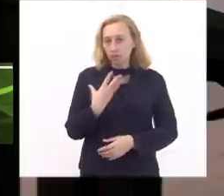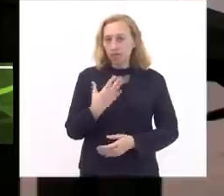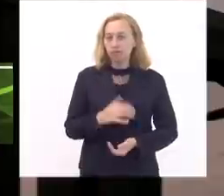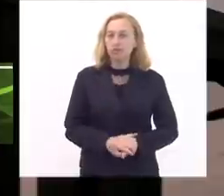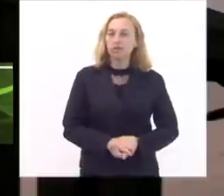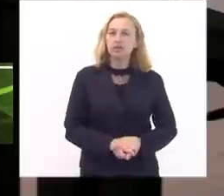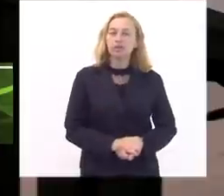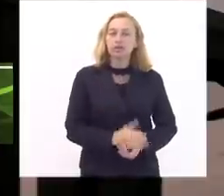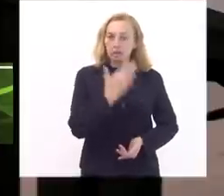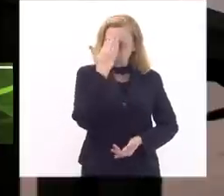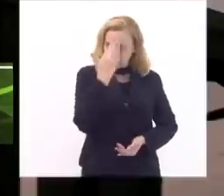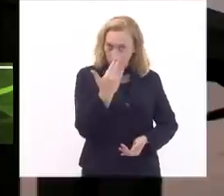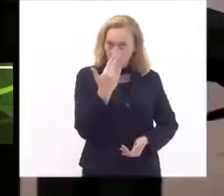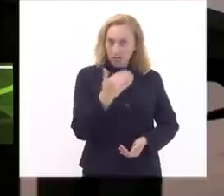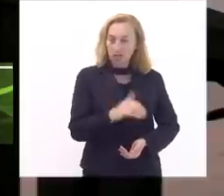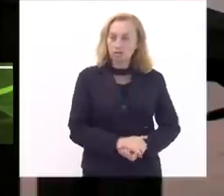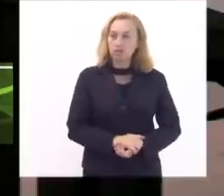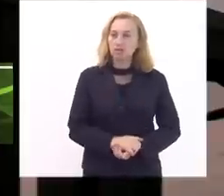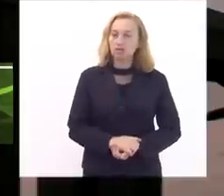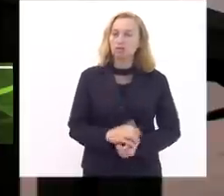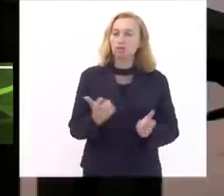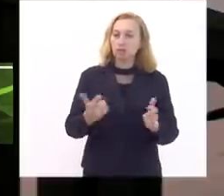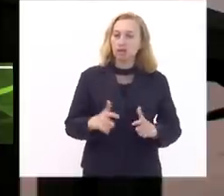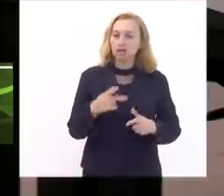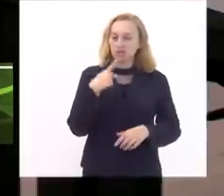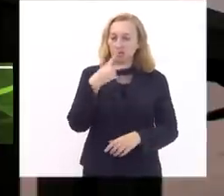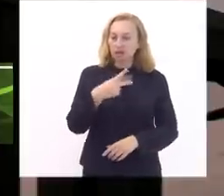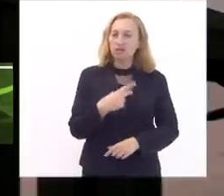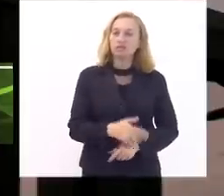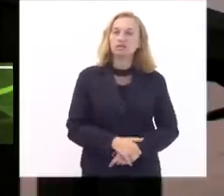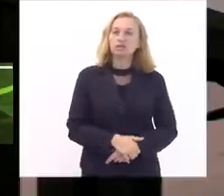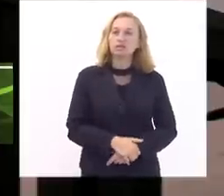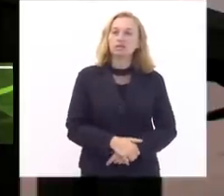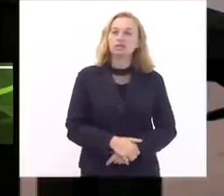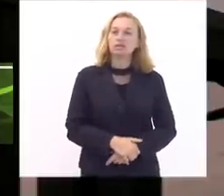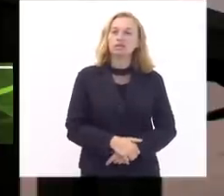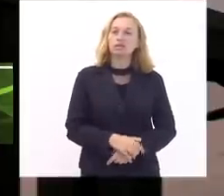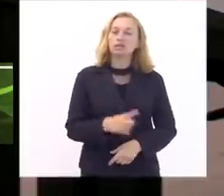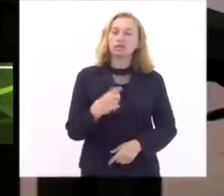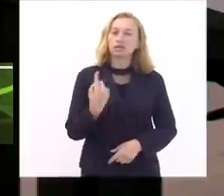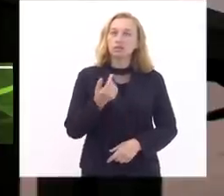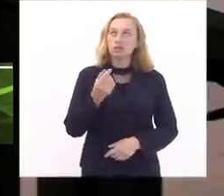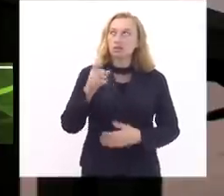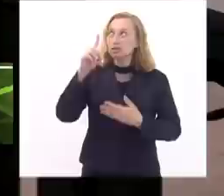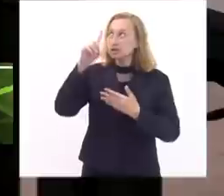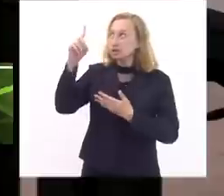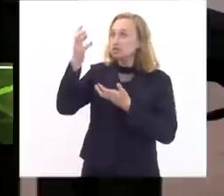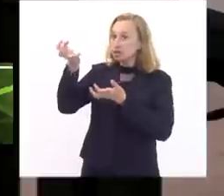mais, agradeço aqui o espaço e vamos construir, se Deus quiser,